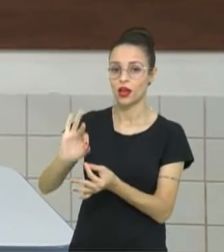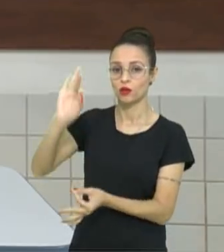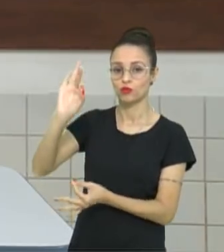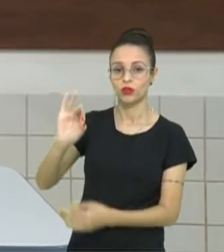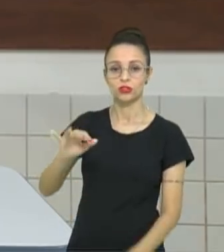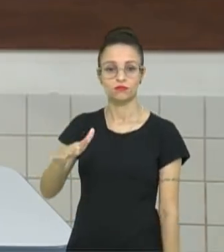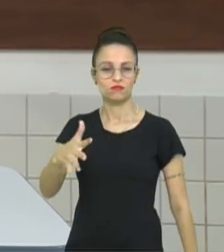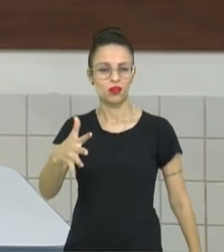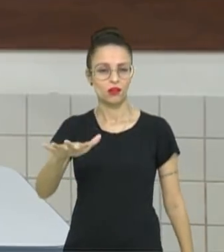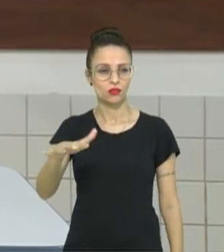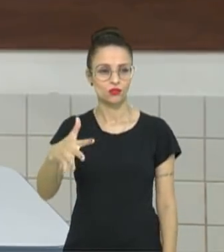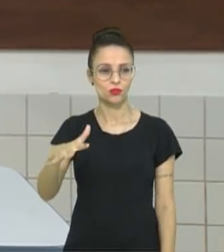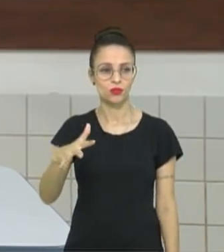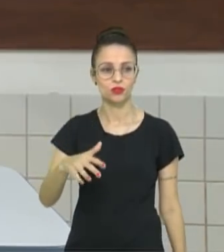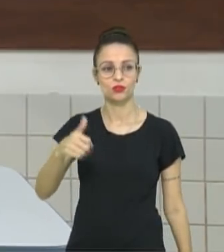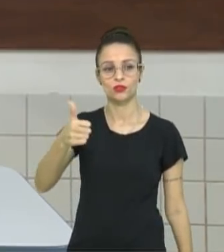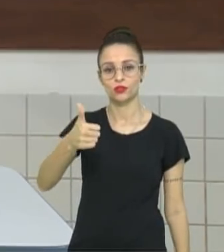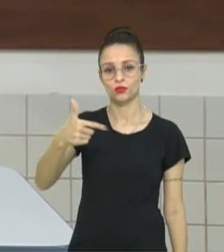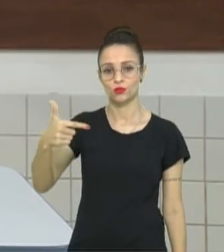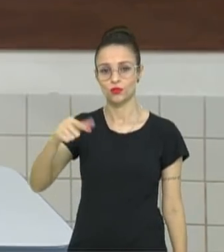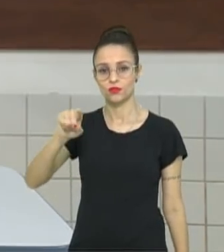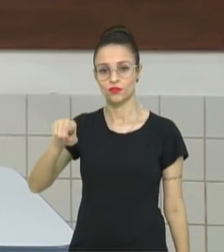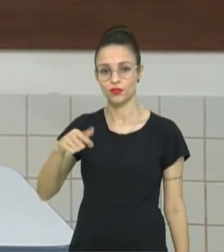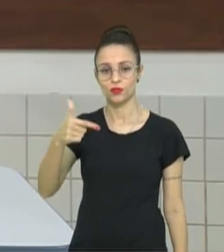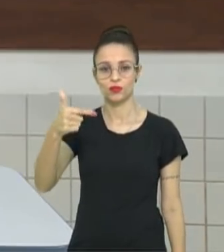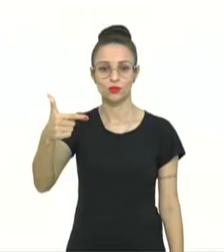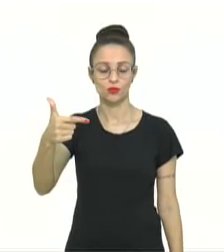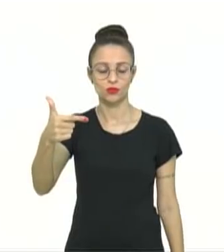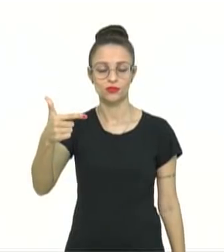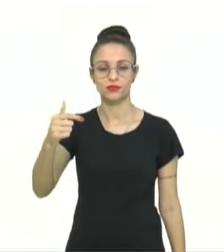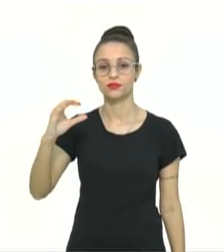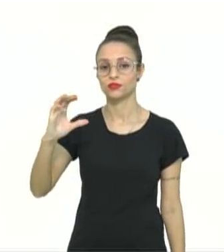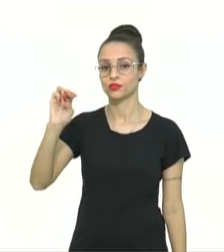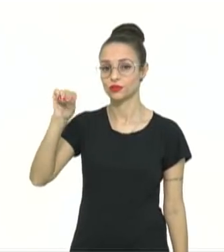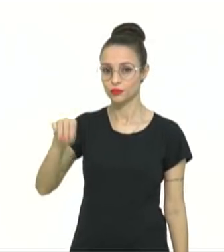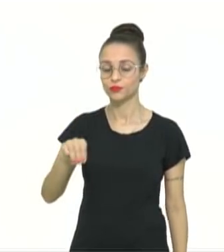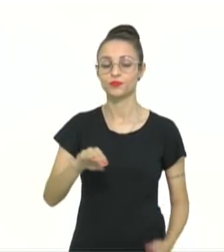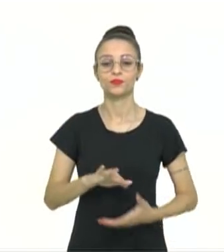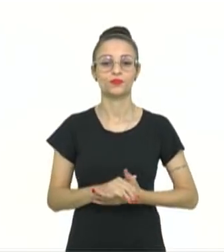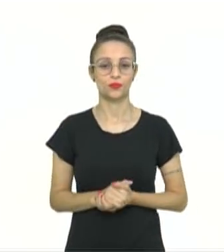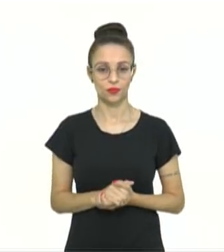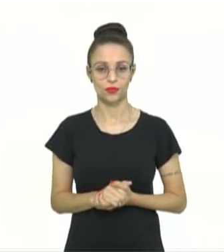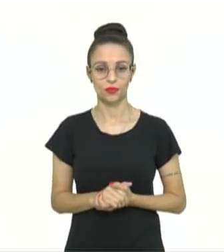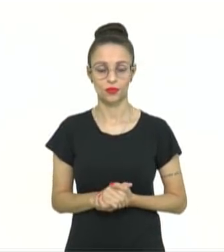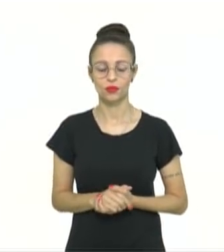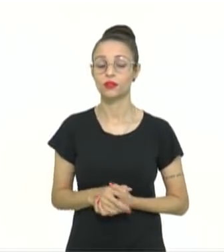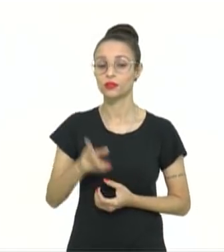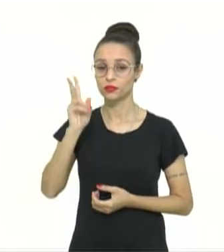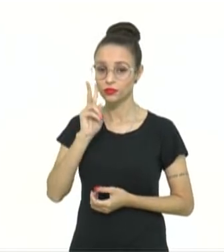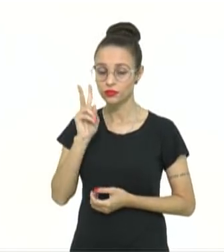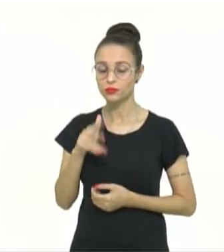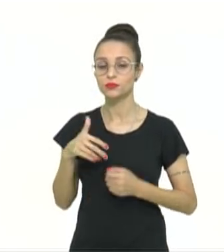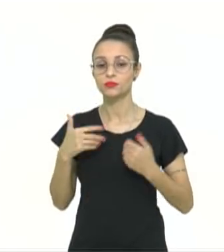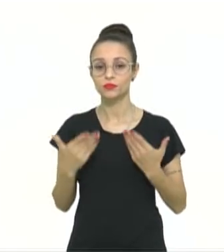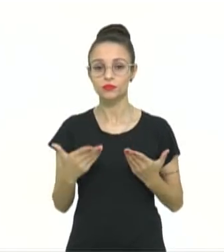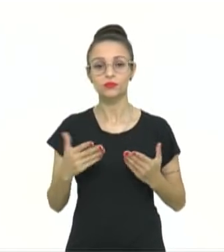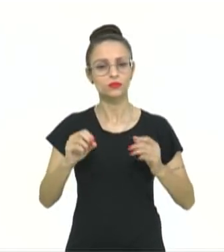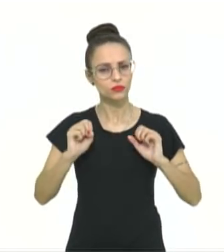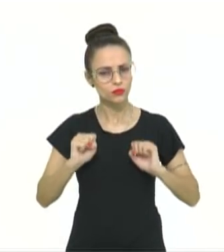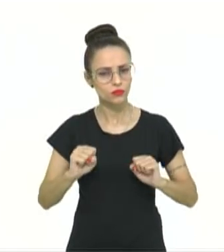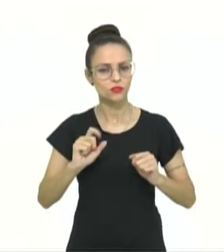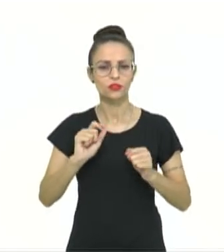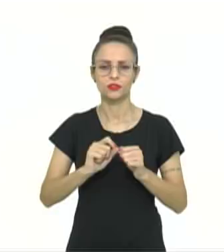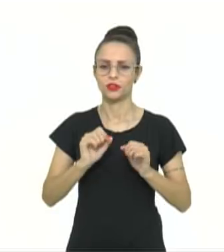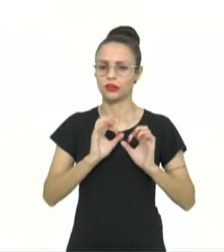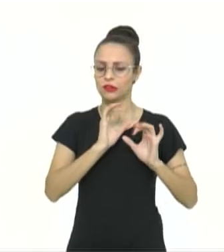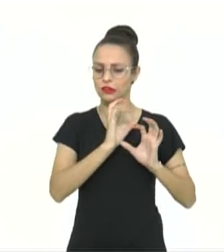prédio de aproximadamente 12,2 centímetros. Lembre sempre, eu posso até fazer